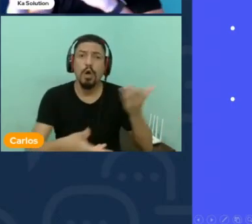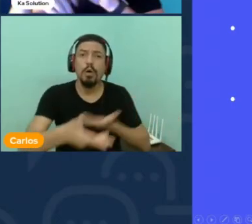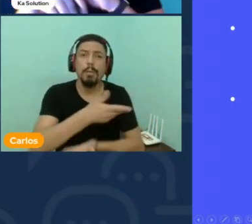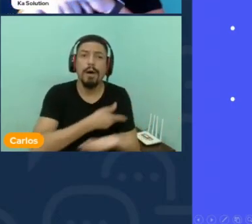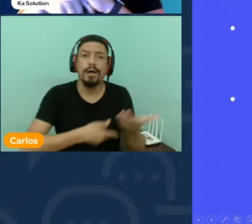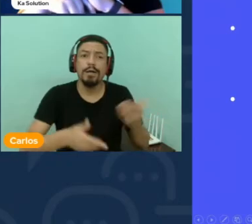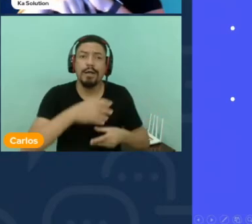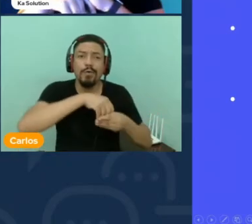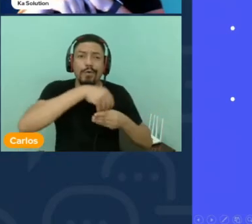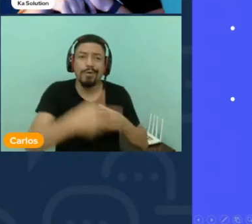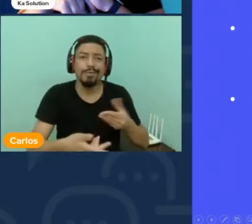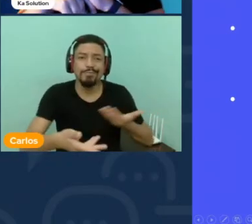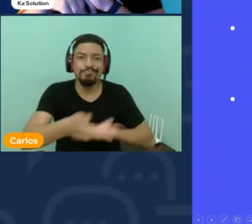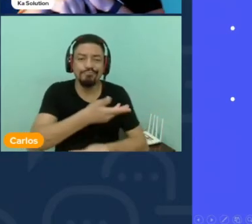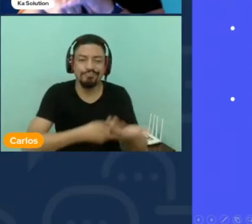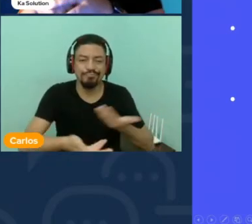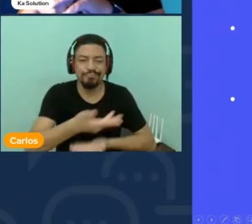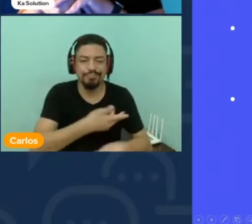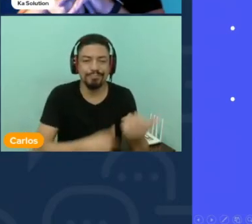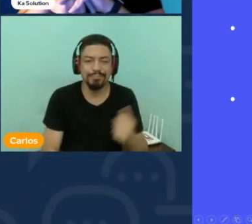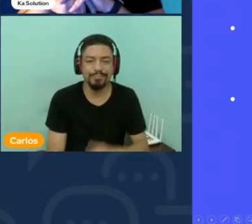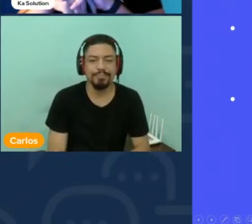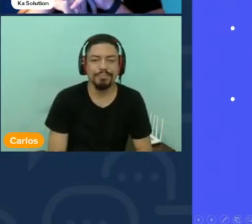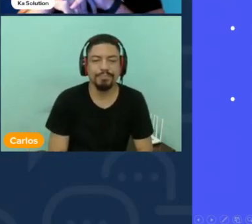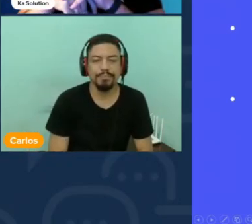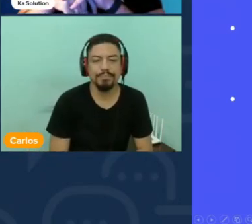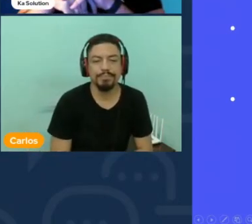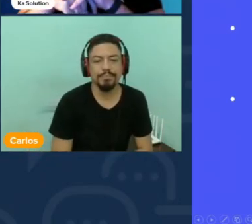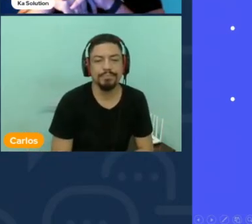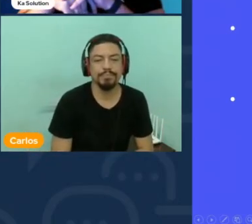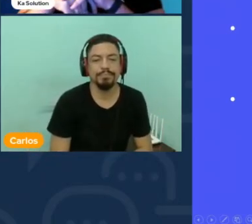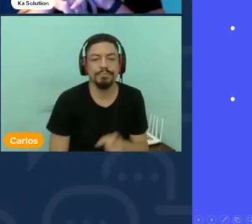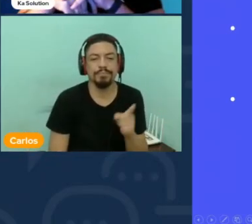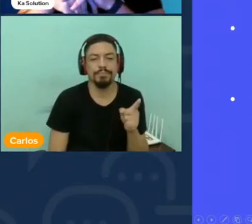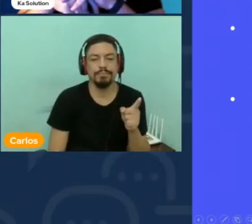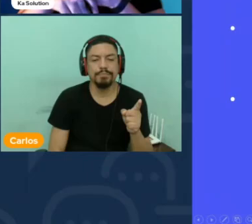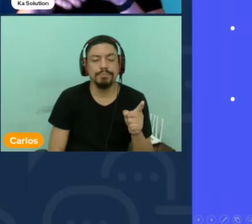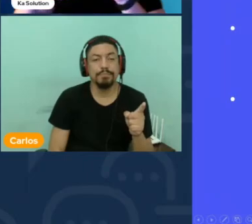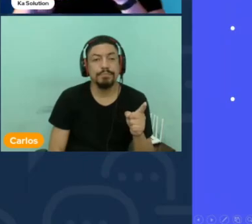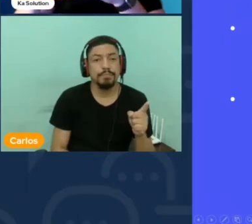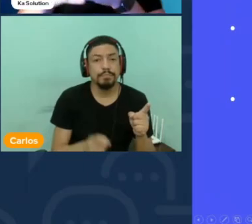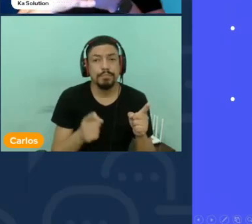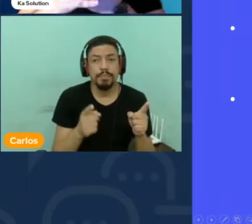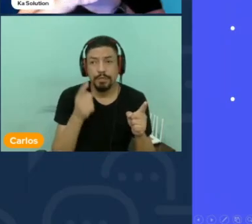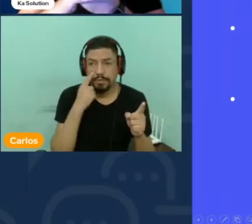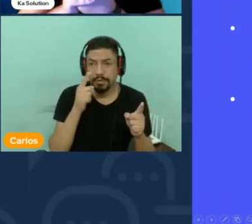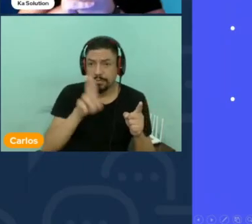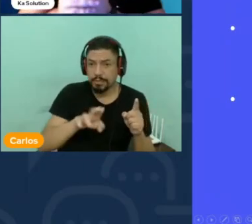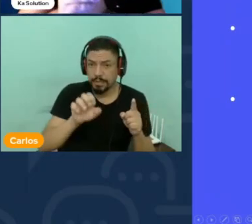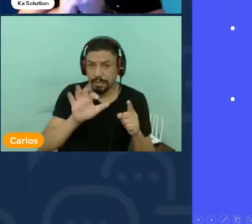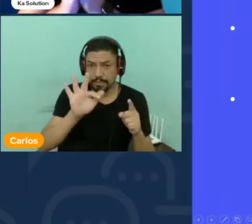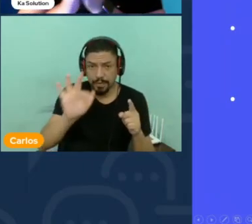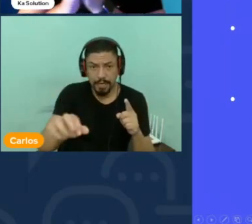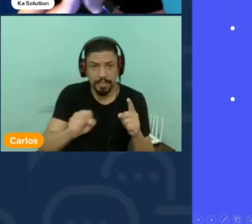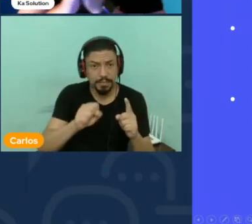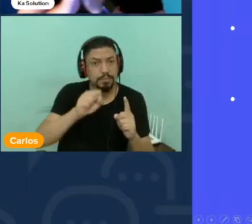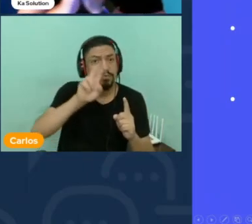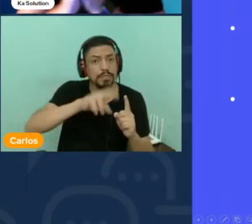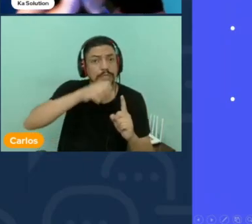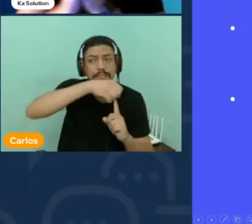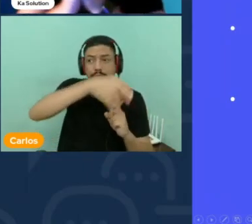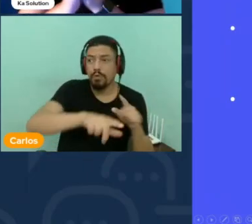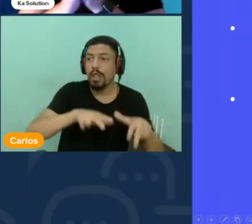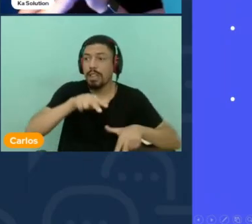seu conteúdo entre si. Isso é o Elastic File System, baseado aí em servidores Linux, por